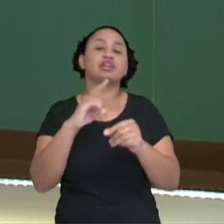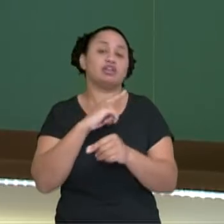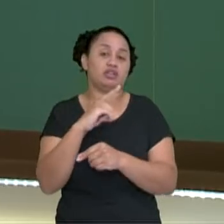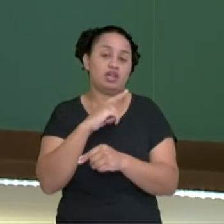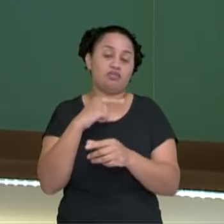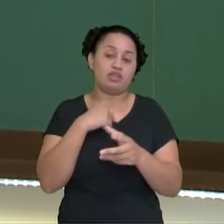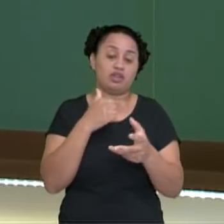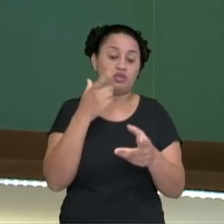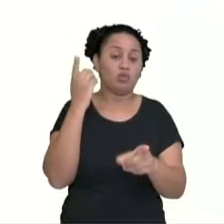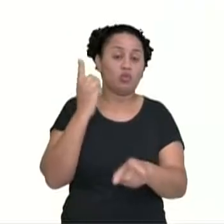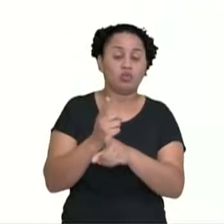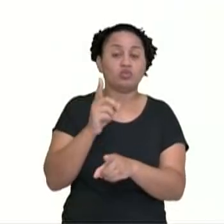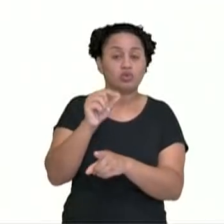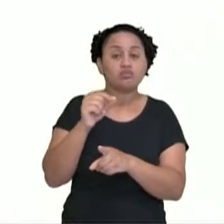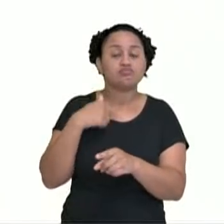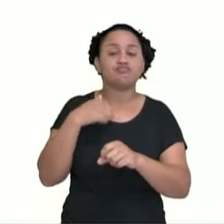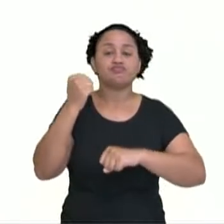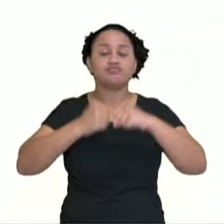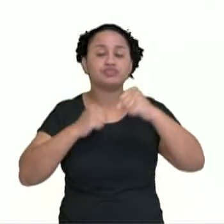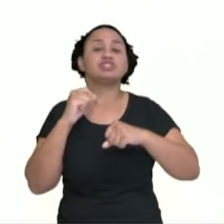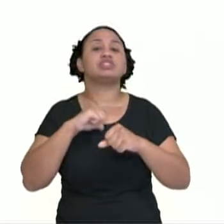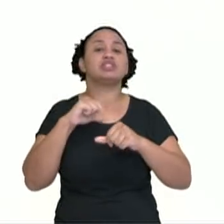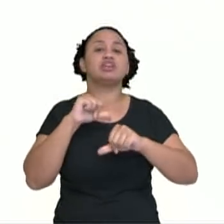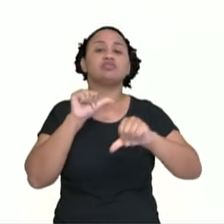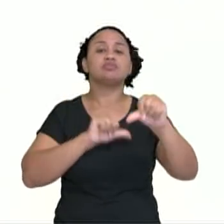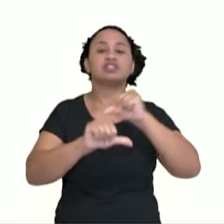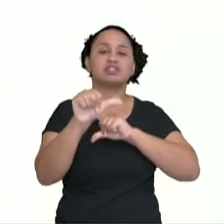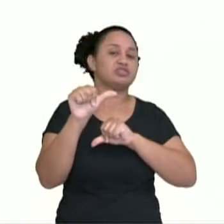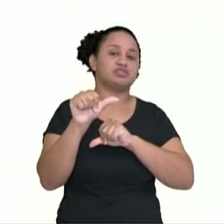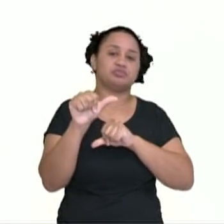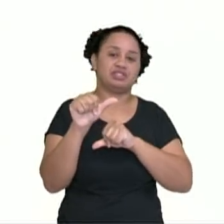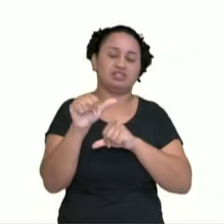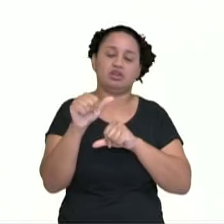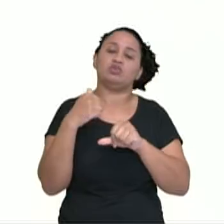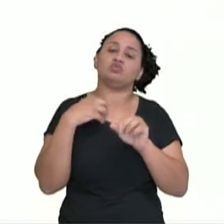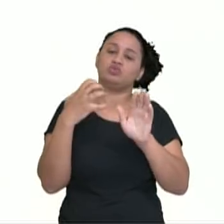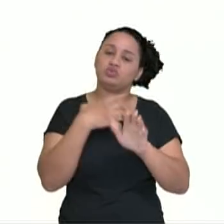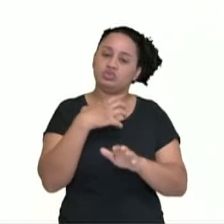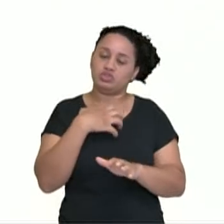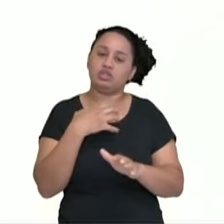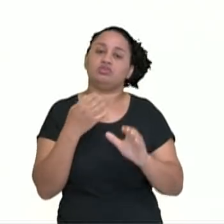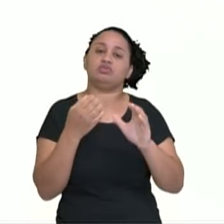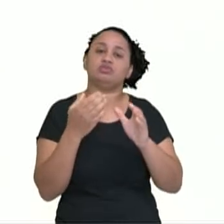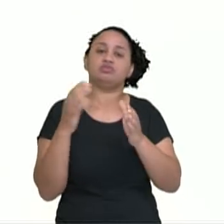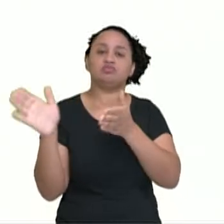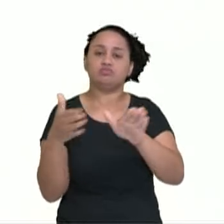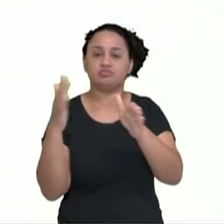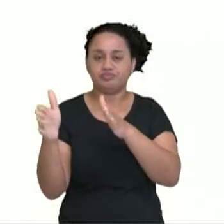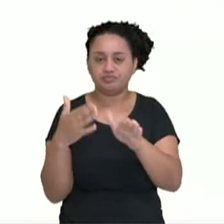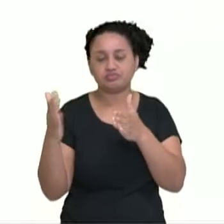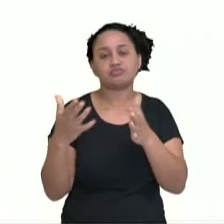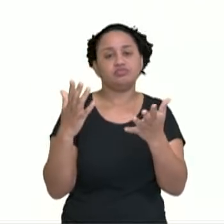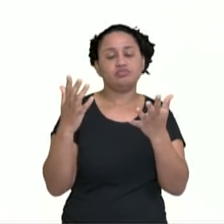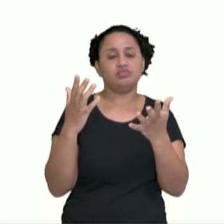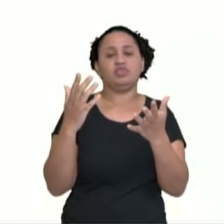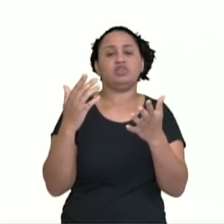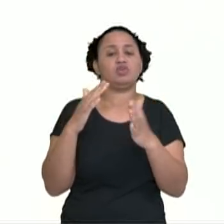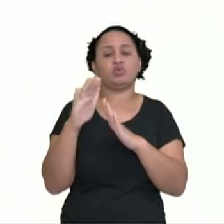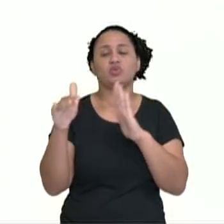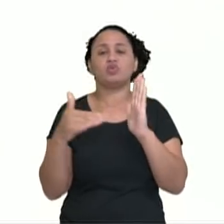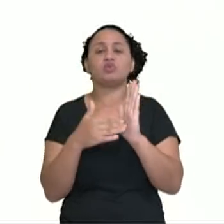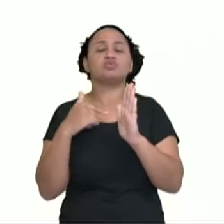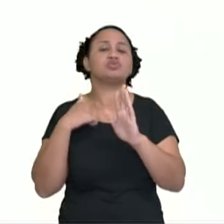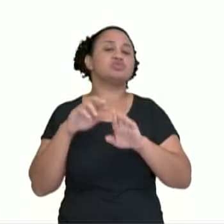constatada, ocorre uma transformação sem precedentes no modo de produzir. A produção vai ser